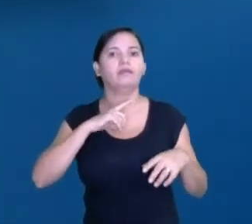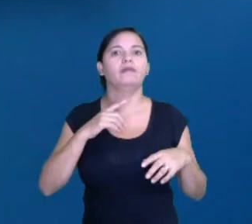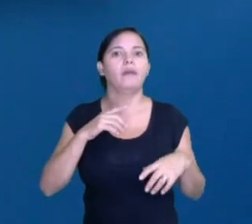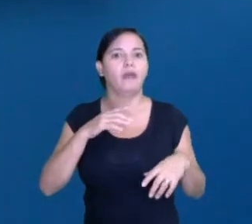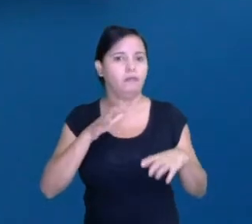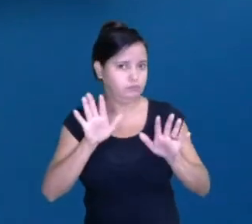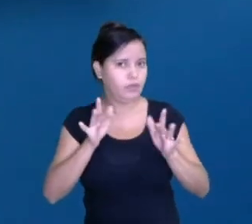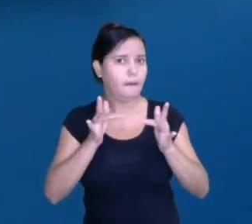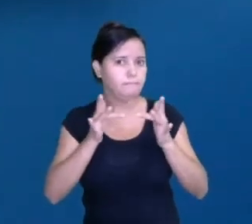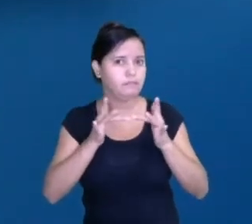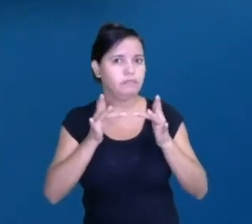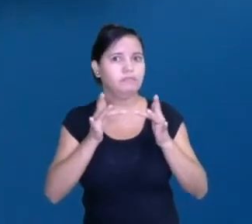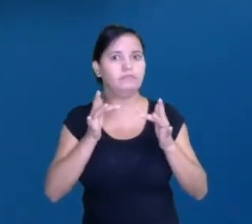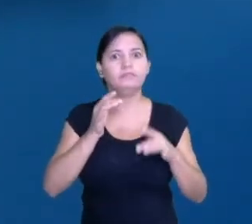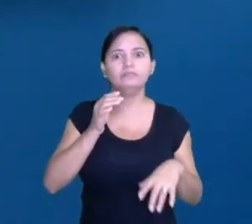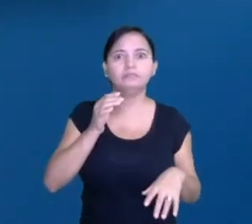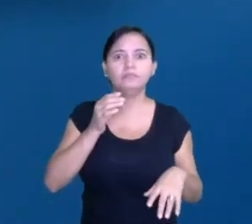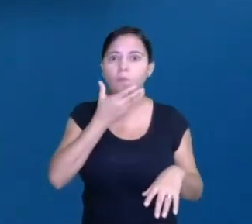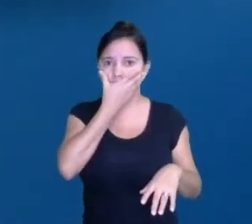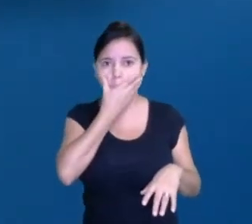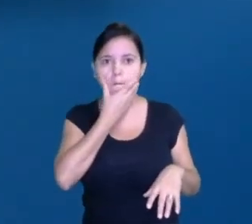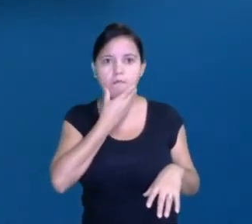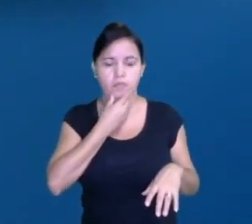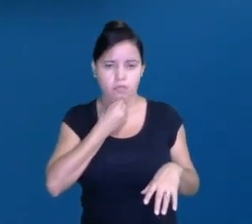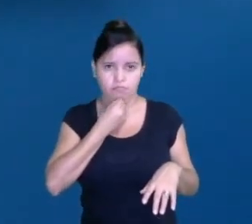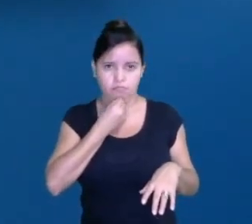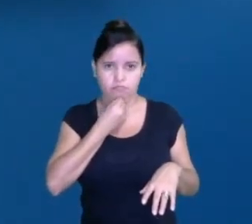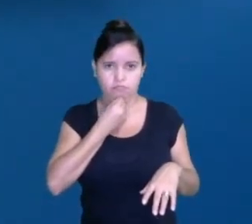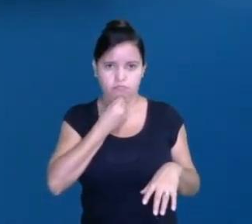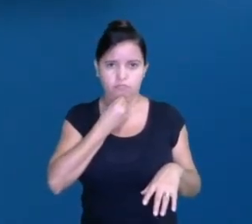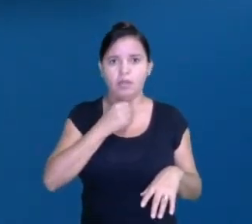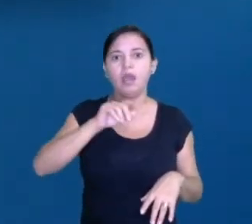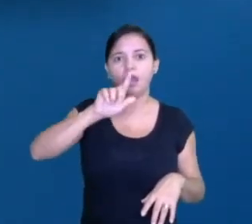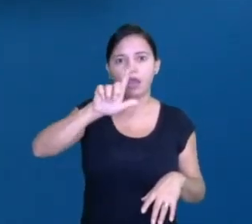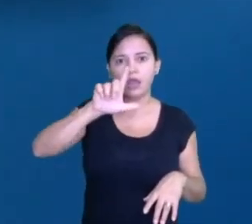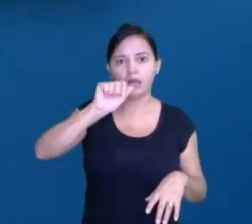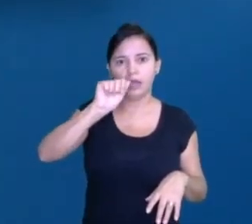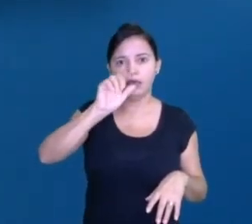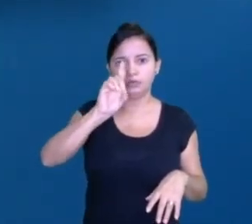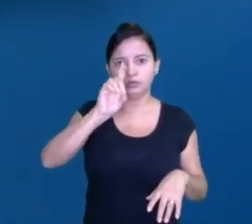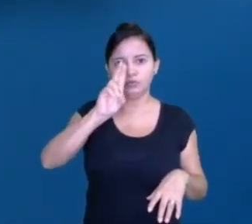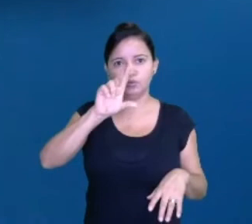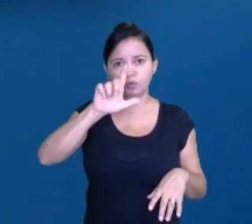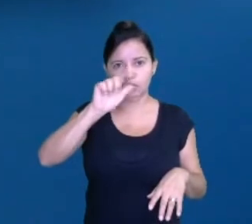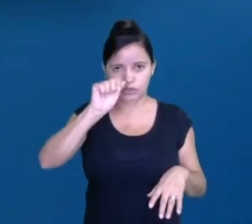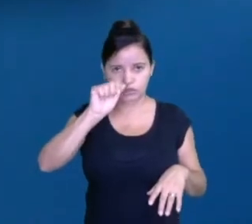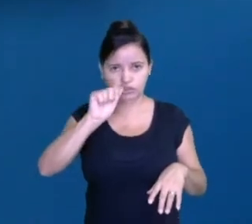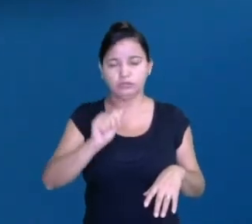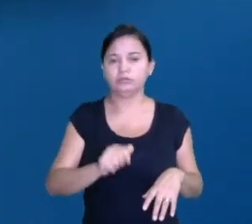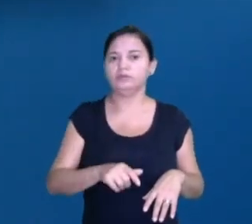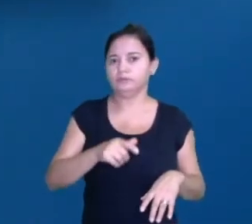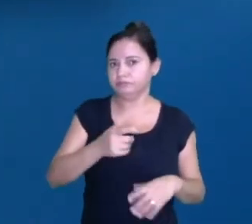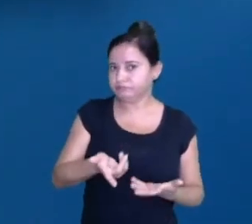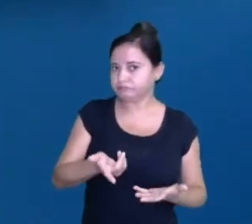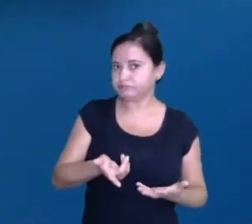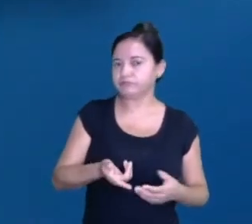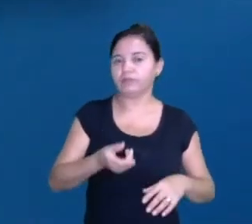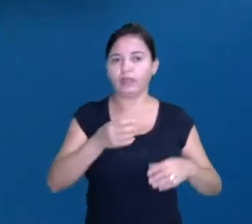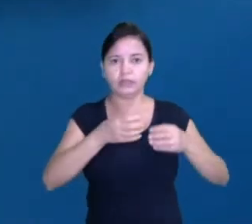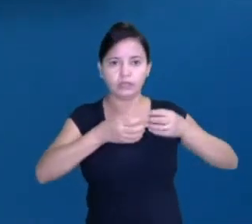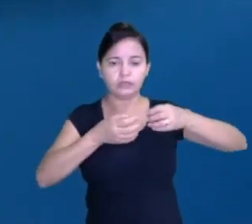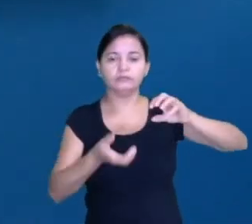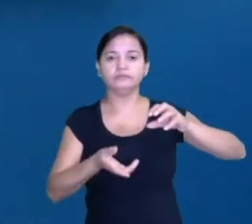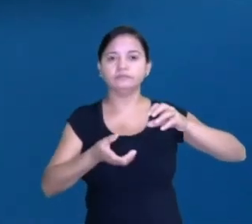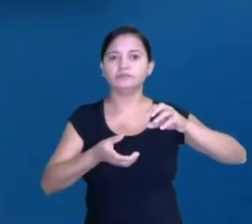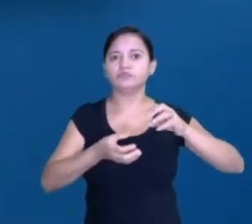ao homem, nas gônadas masculinas. E quais são as gônadas masculinas? Os testículos. A mulher também produz